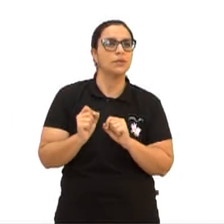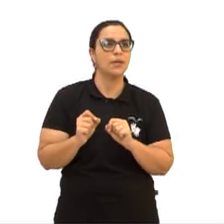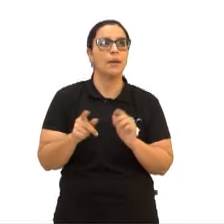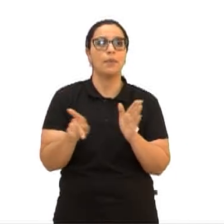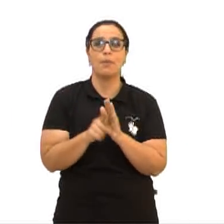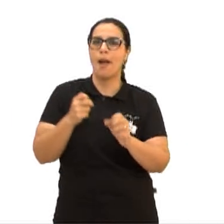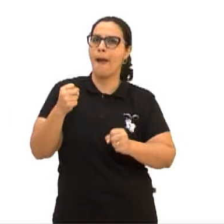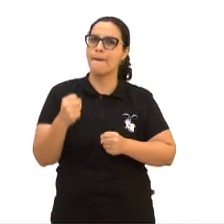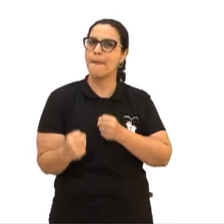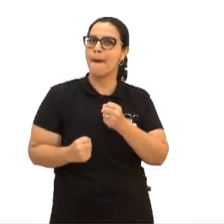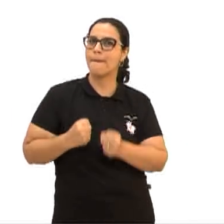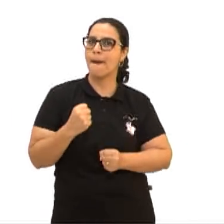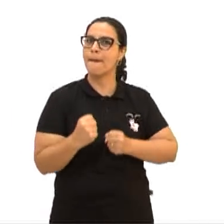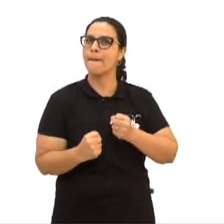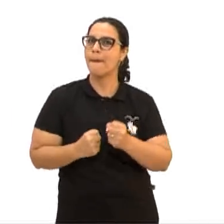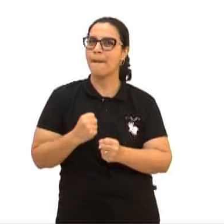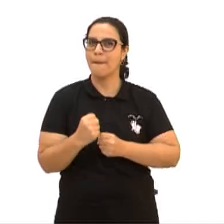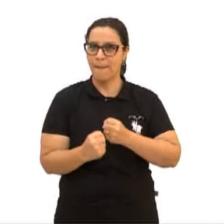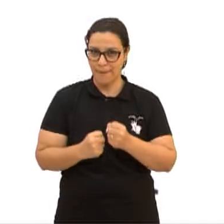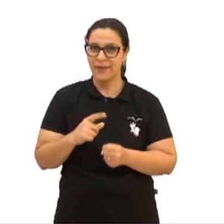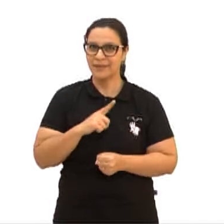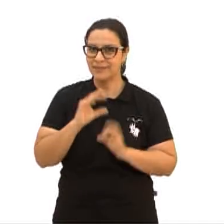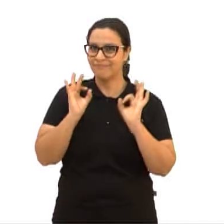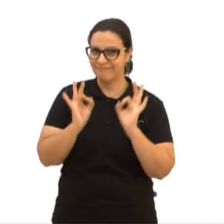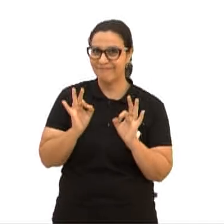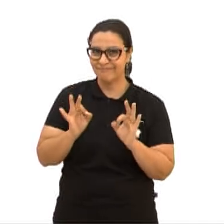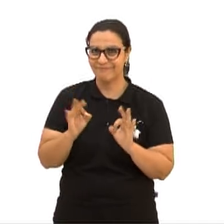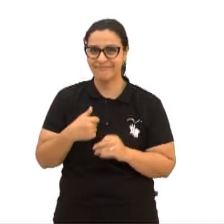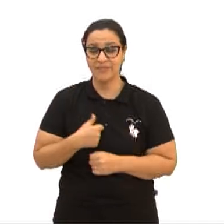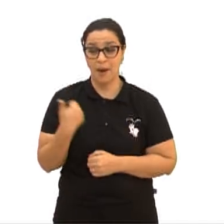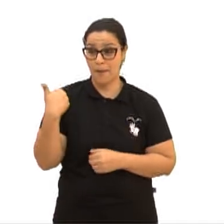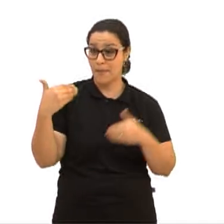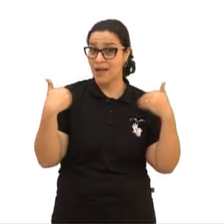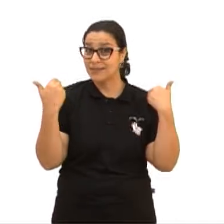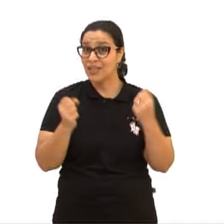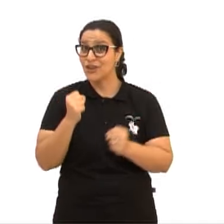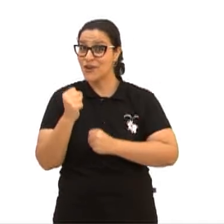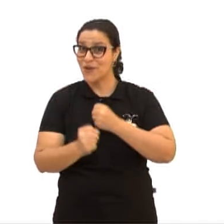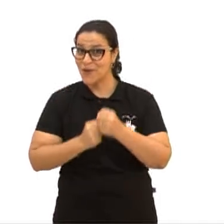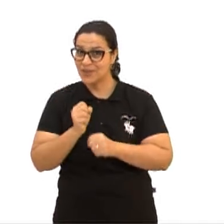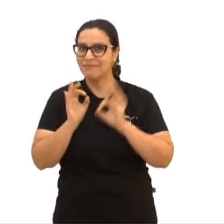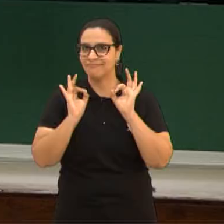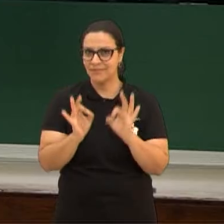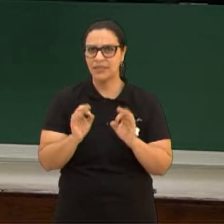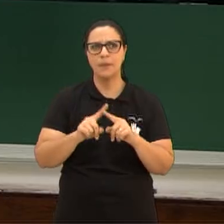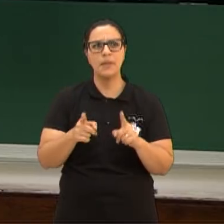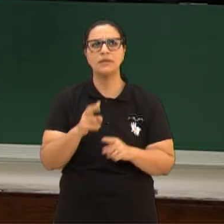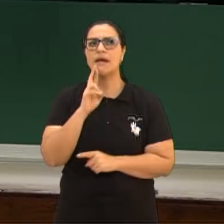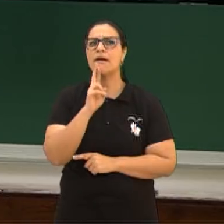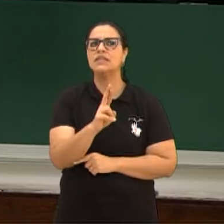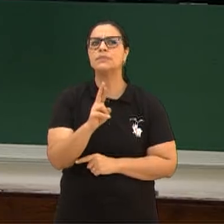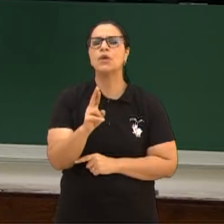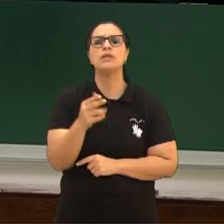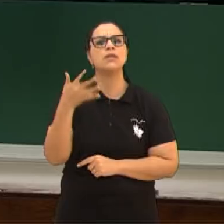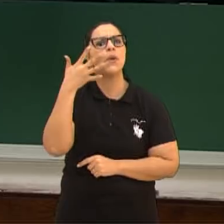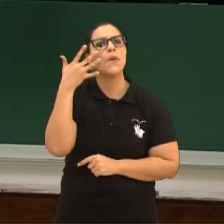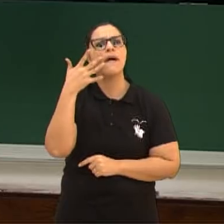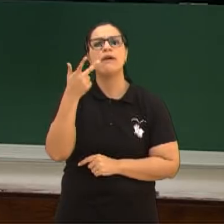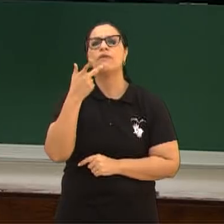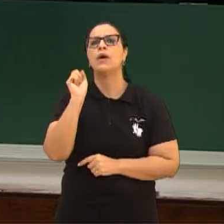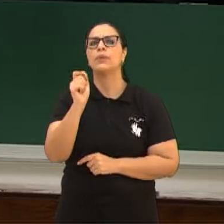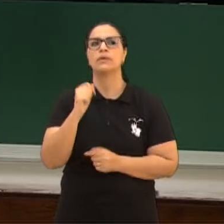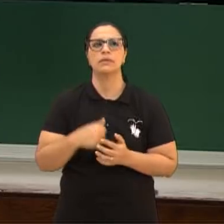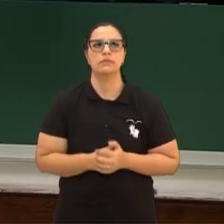Para eles to run, para eles saírem correr. Mas olha a resposta do Garfield aqui no